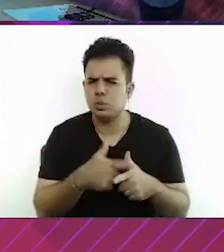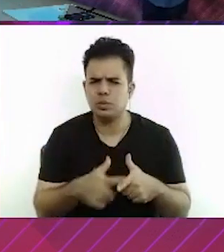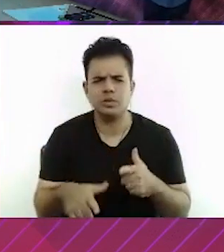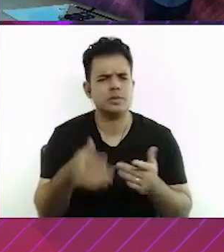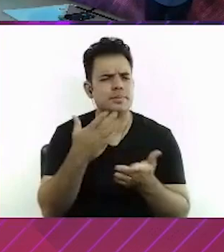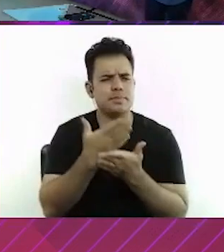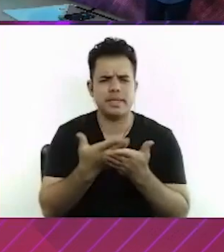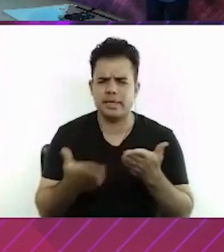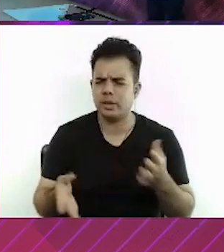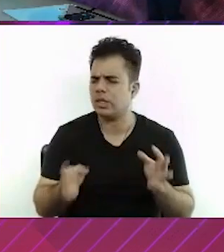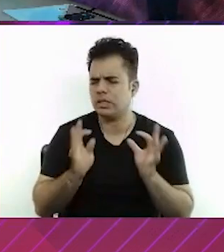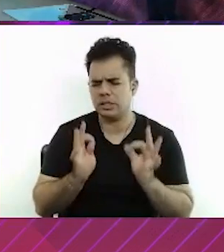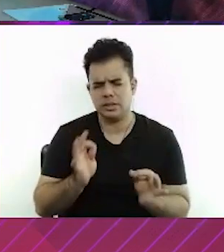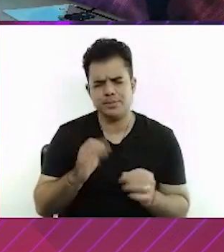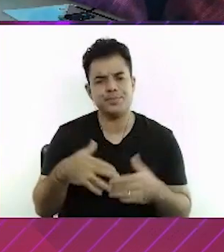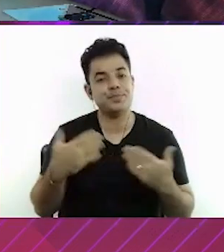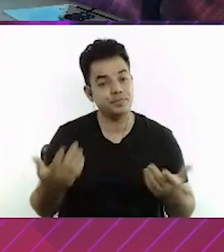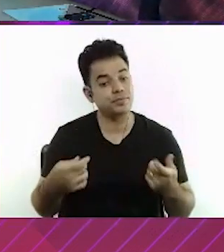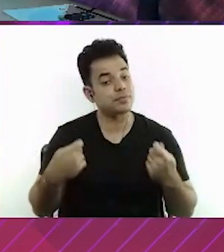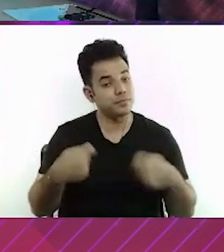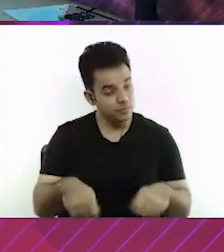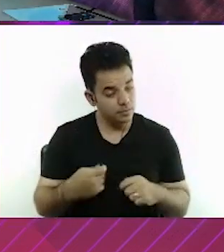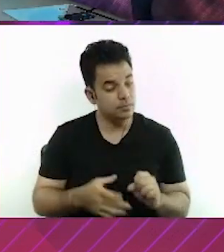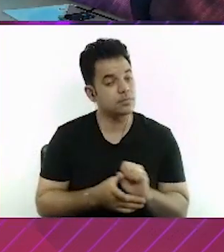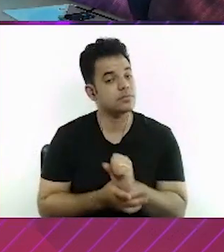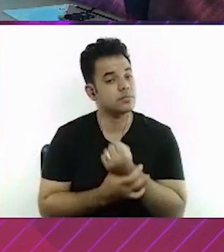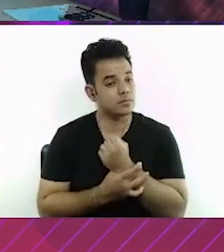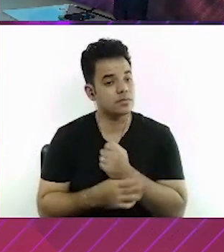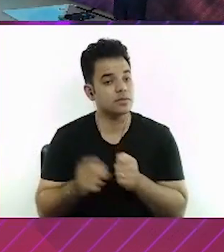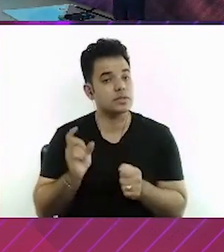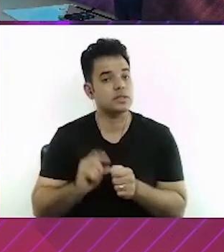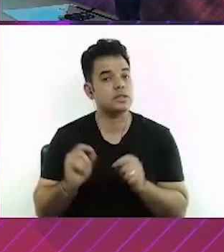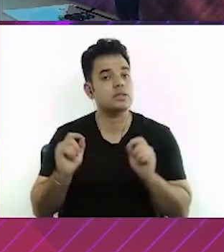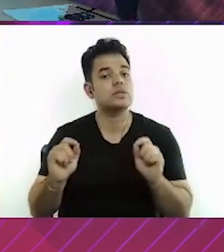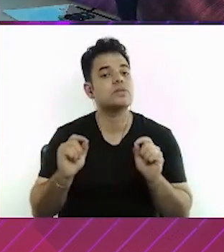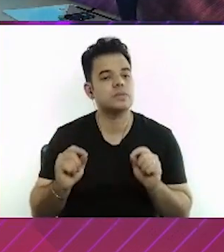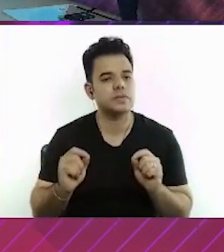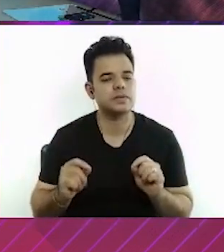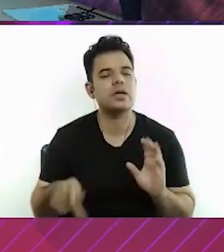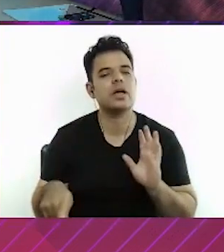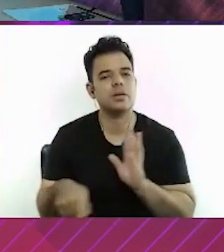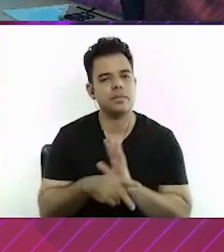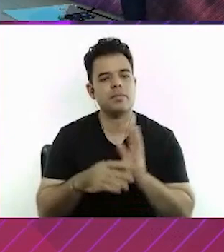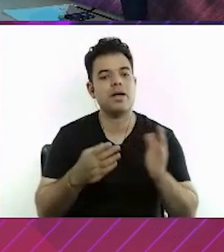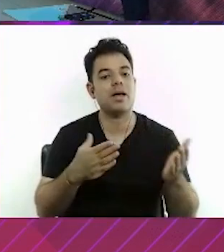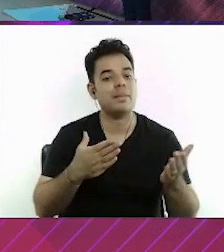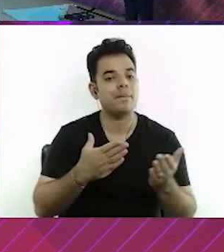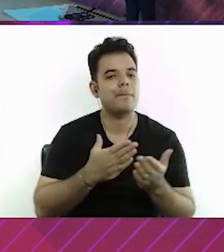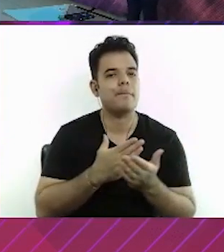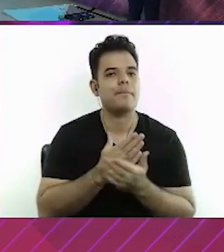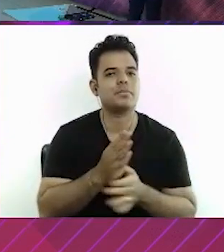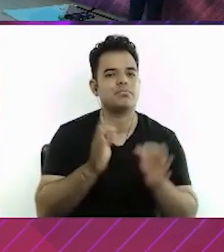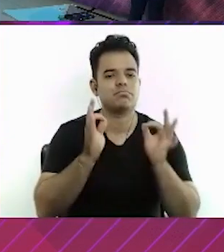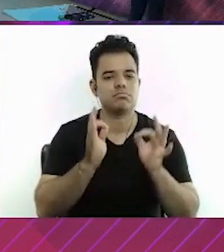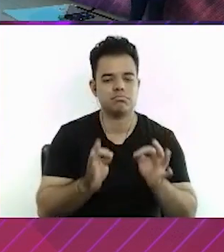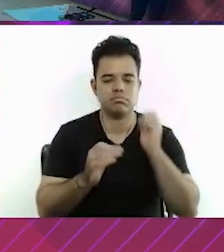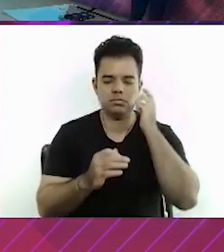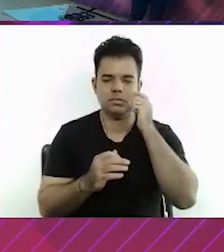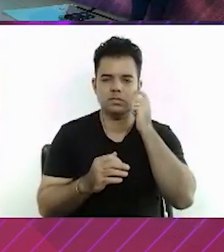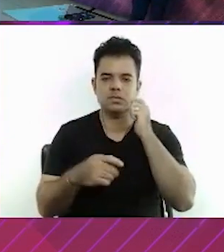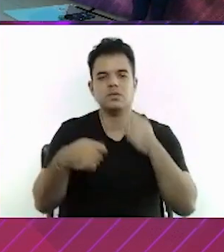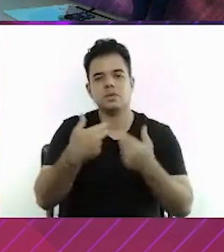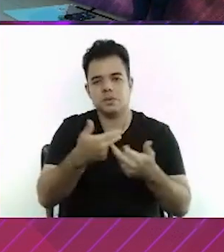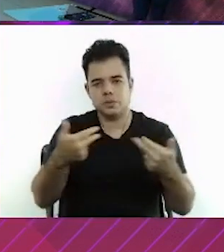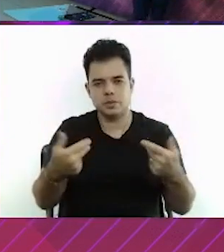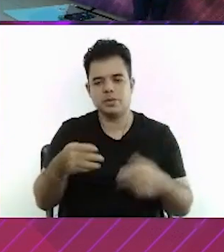certo. Mas se for necessário essa garantia, o que você pode fazer é habilitar a confirmação de recebimento. O broker vai receber a